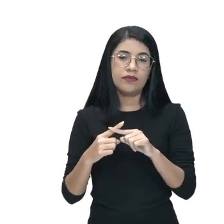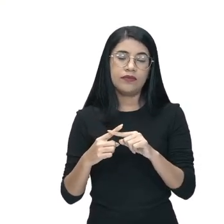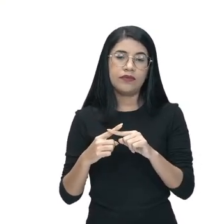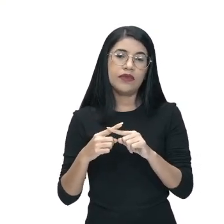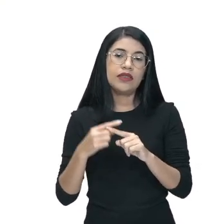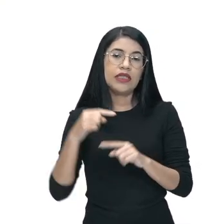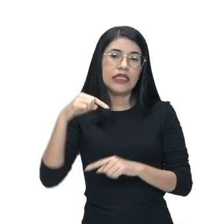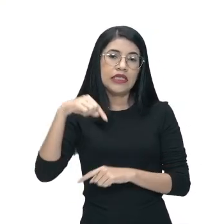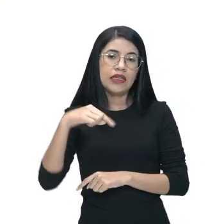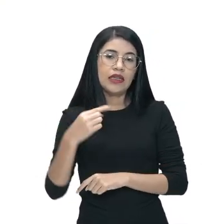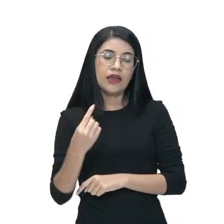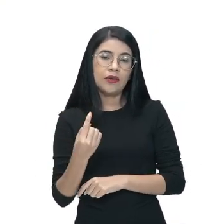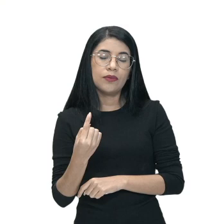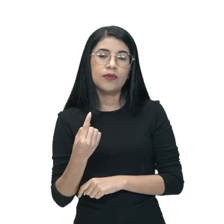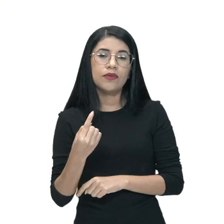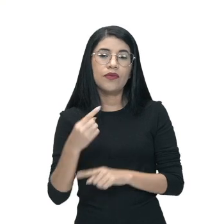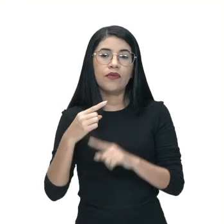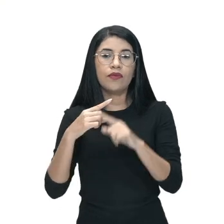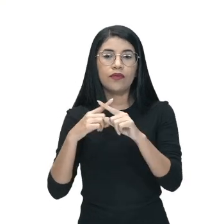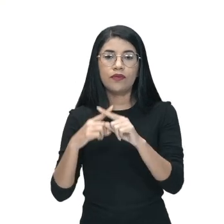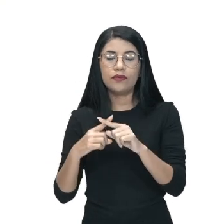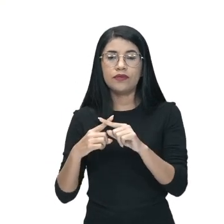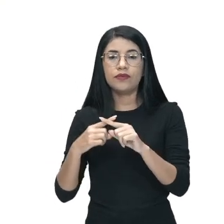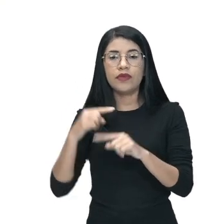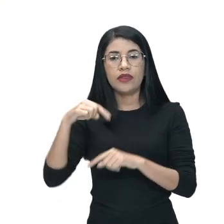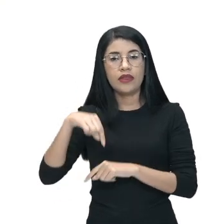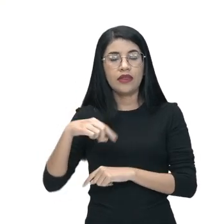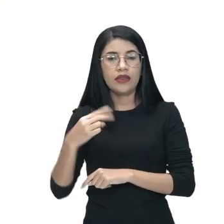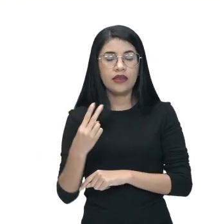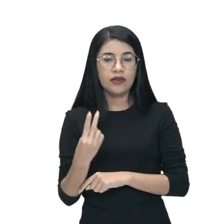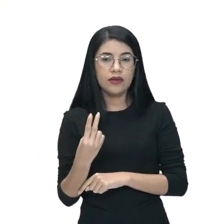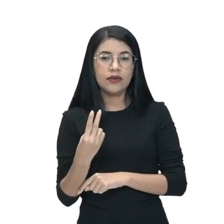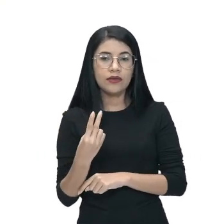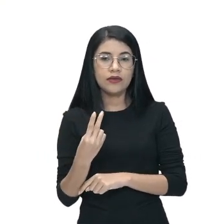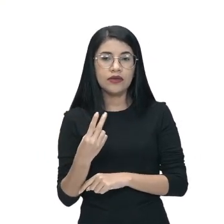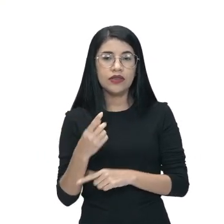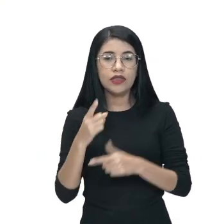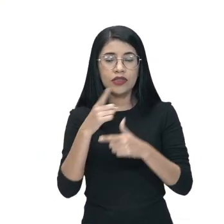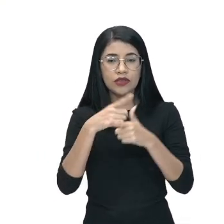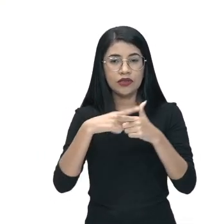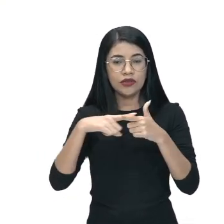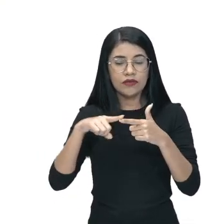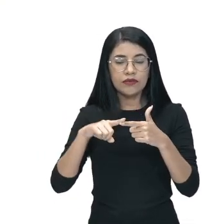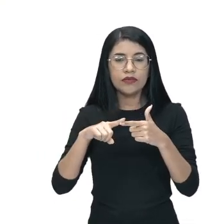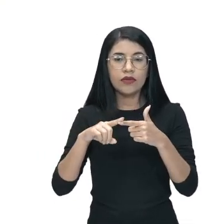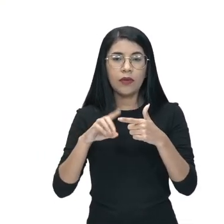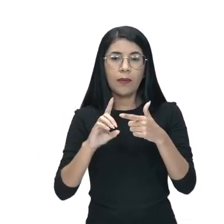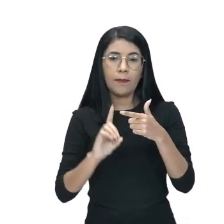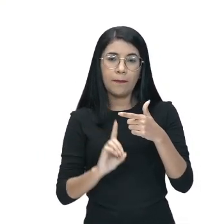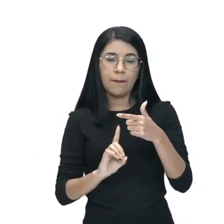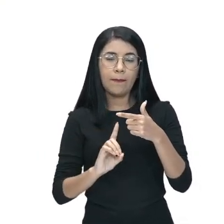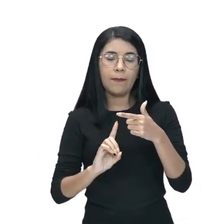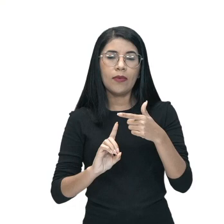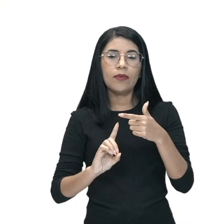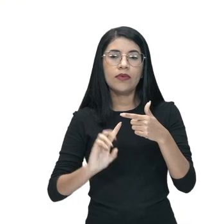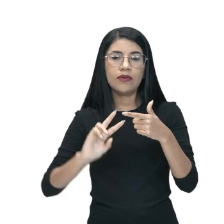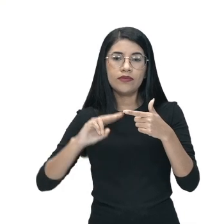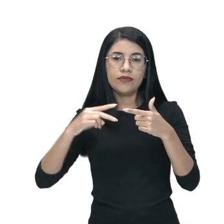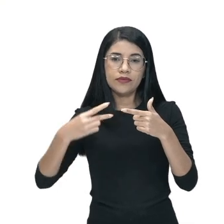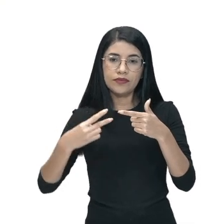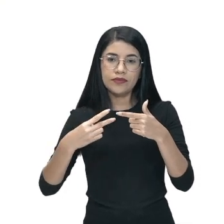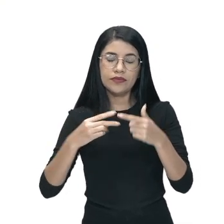Q1, vezes Q2, dividido por D ao